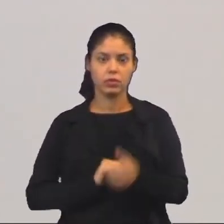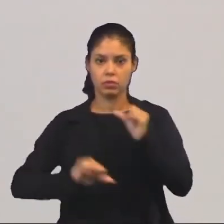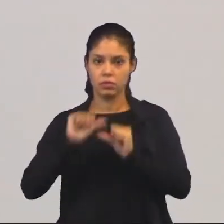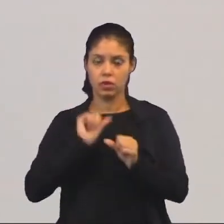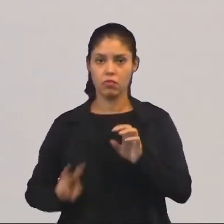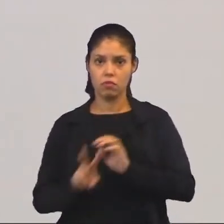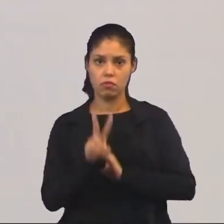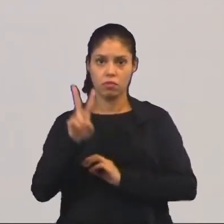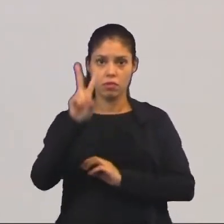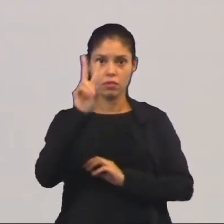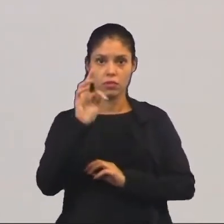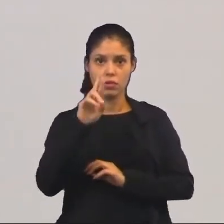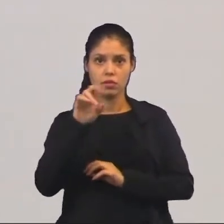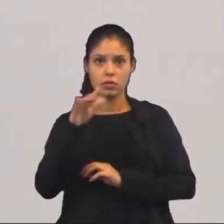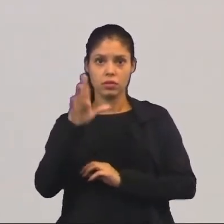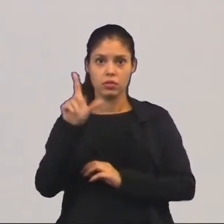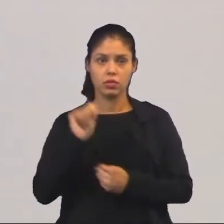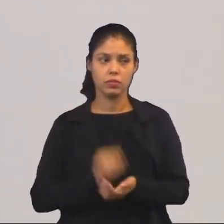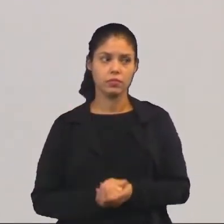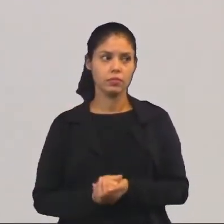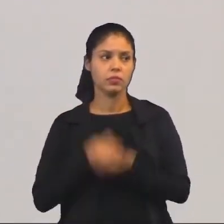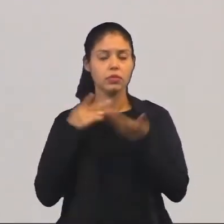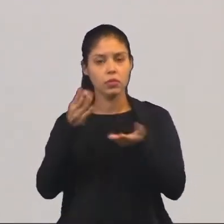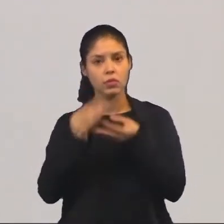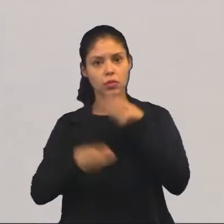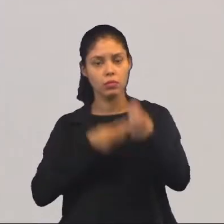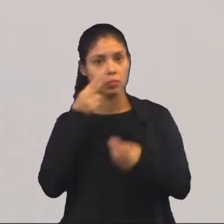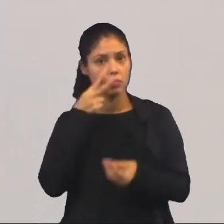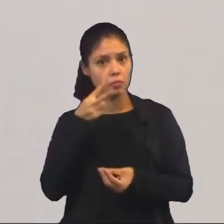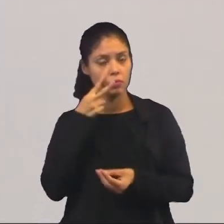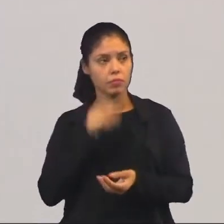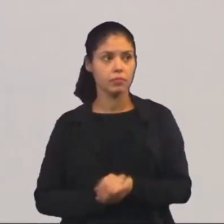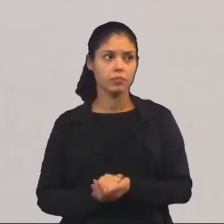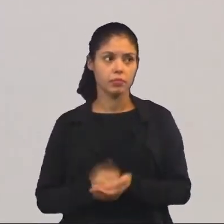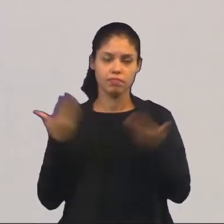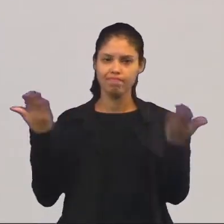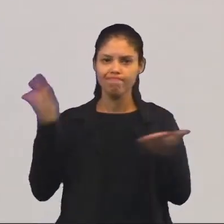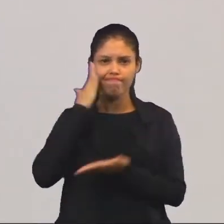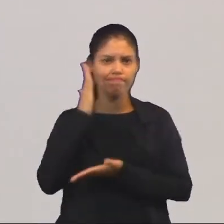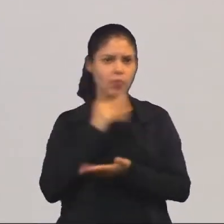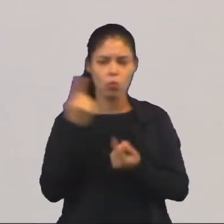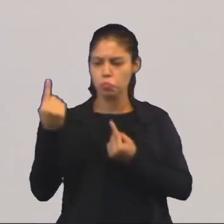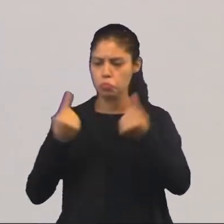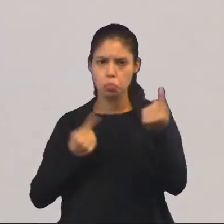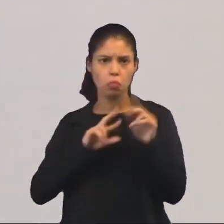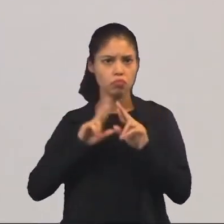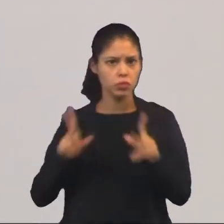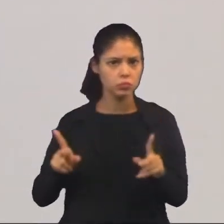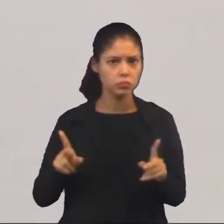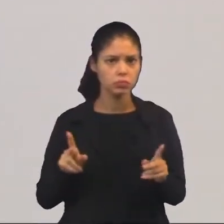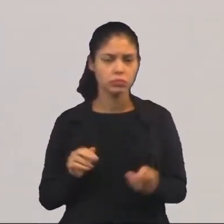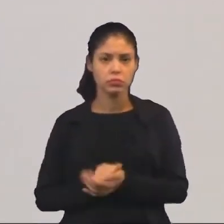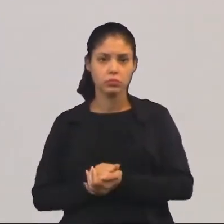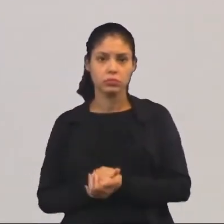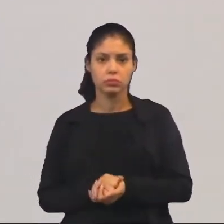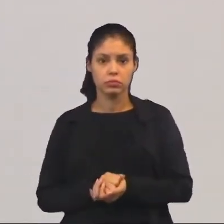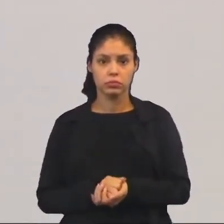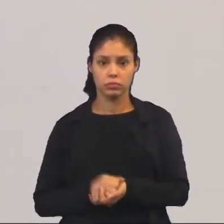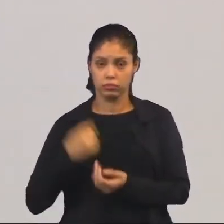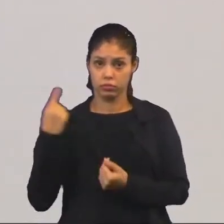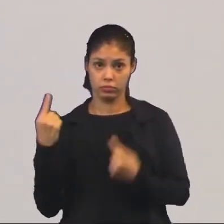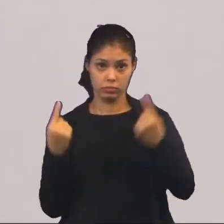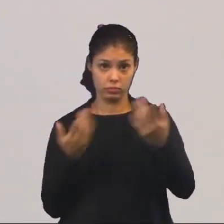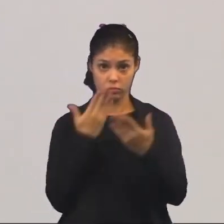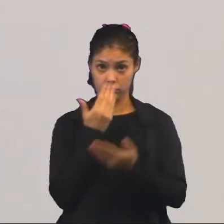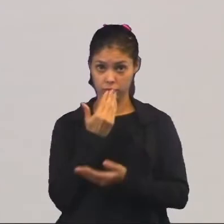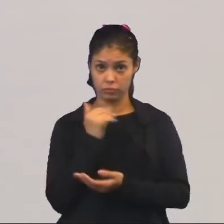seu valor nutricional, certo? E como que nós podemos então distinguir um do outro, distinguir, fazer a distinção de um